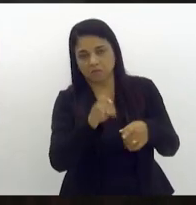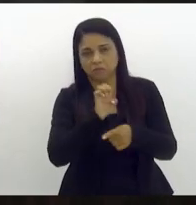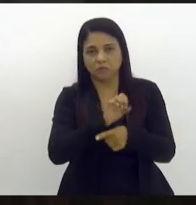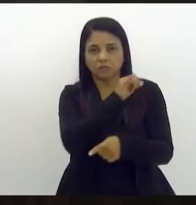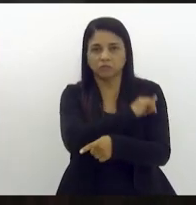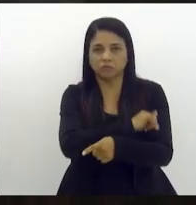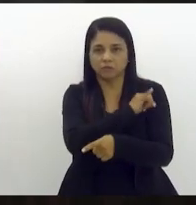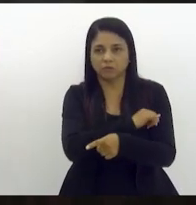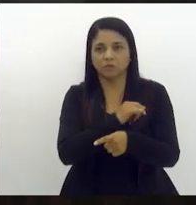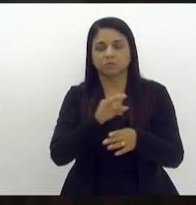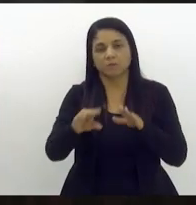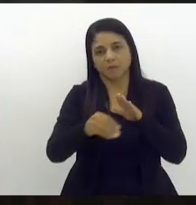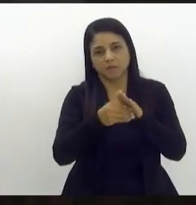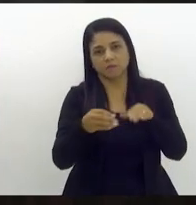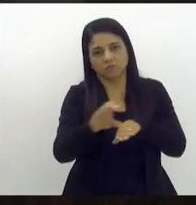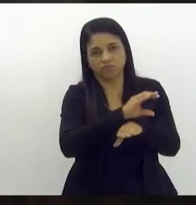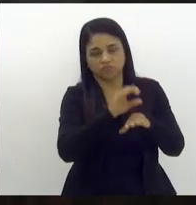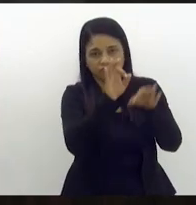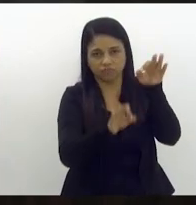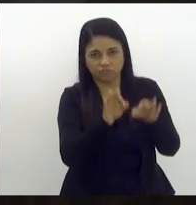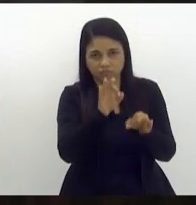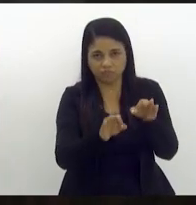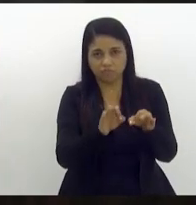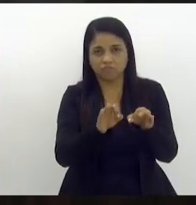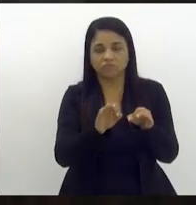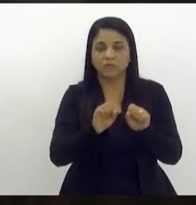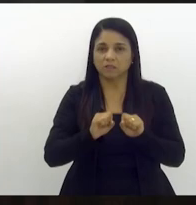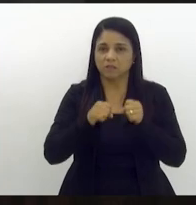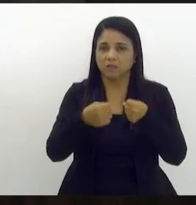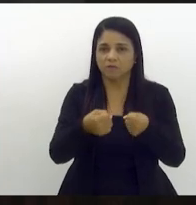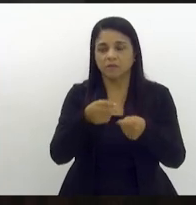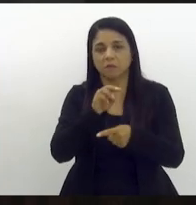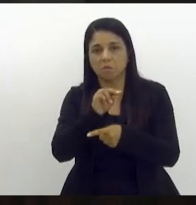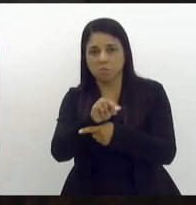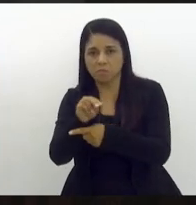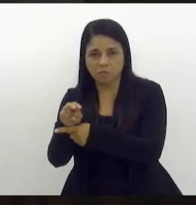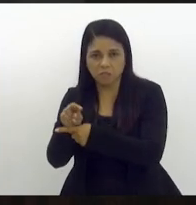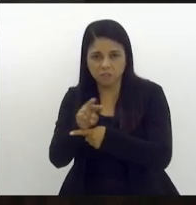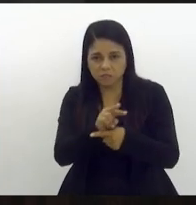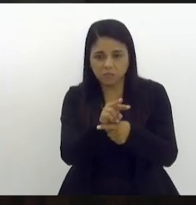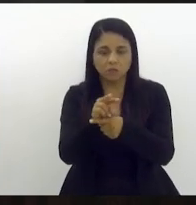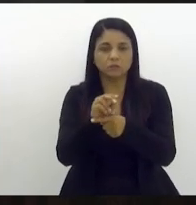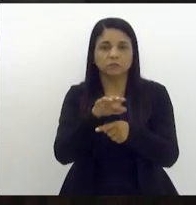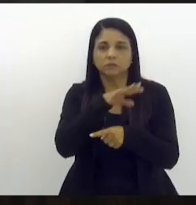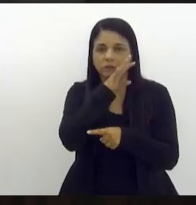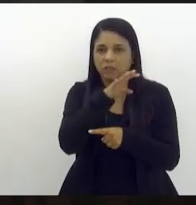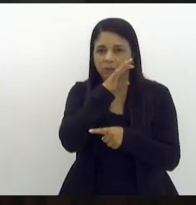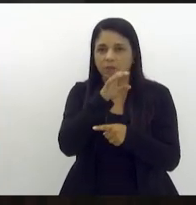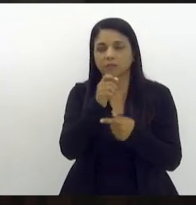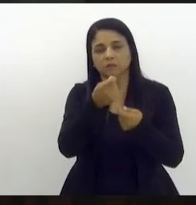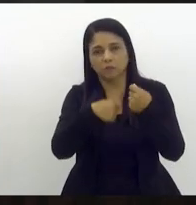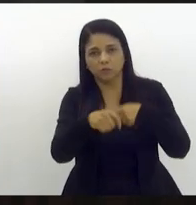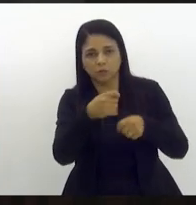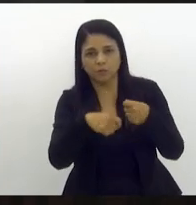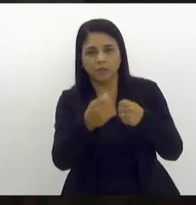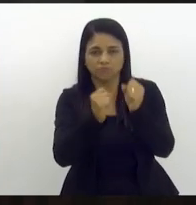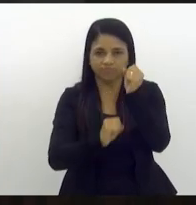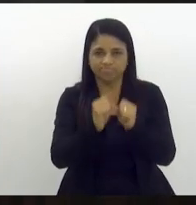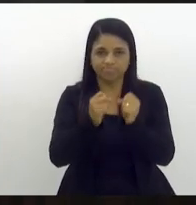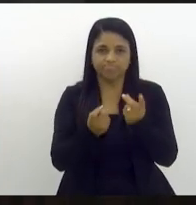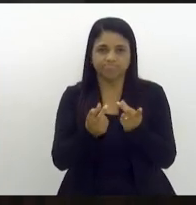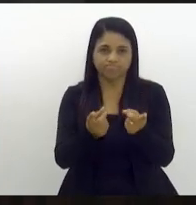providências. Pendente de parecer das comissões de Constituição e Justiça, Defesa e Proteção dos Animais, da Economia, Indústria e